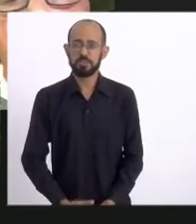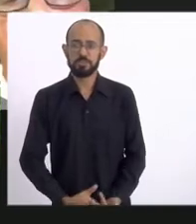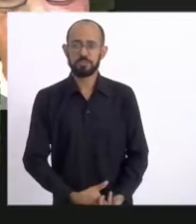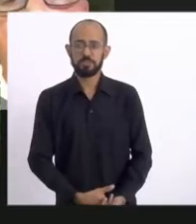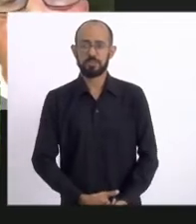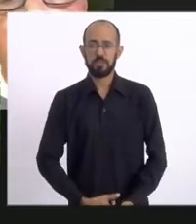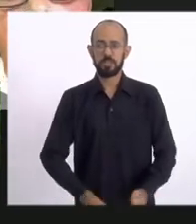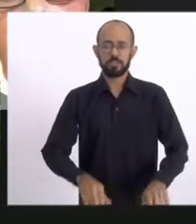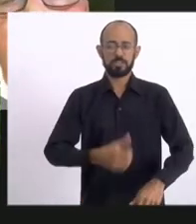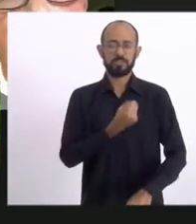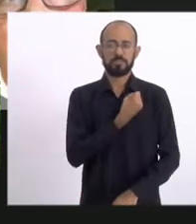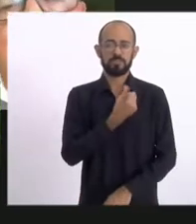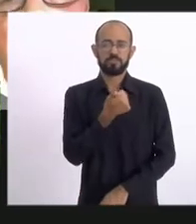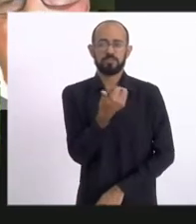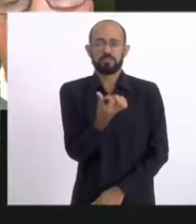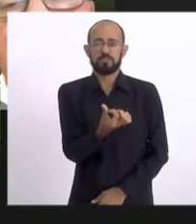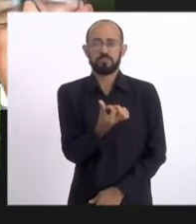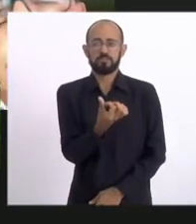17 da pauta.